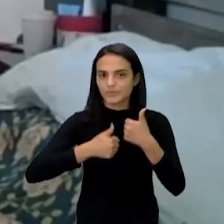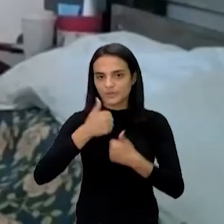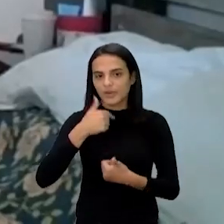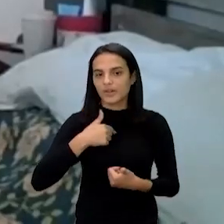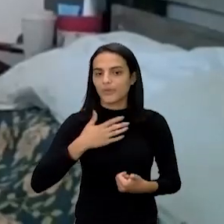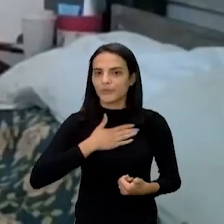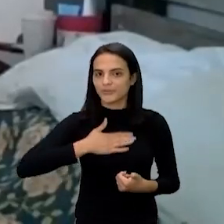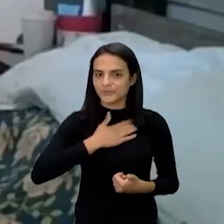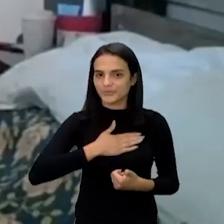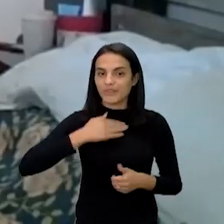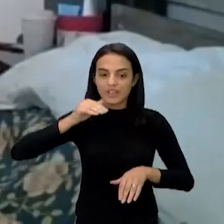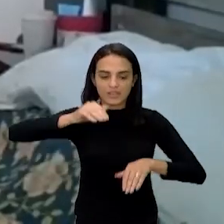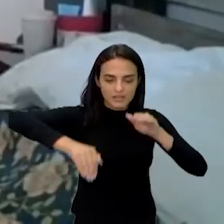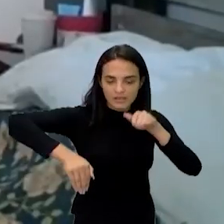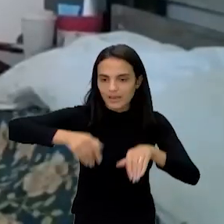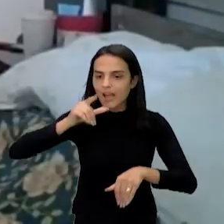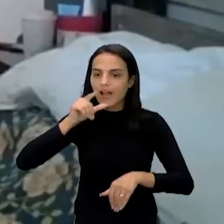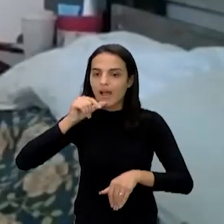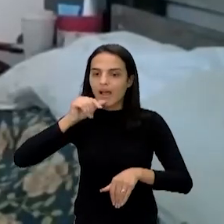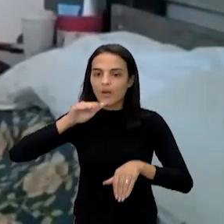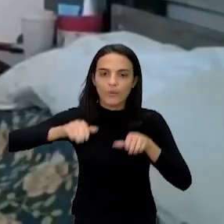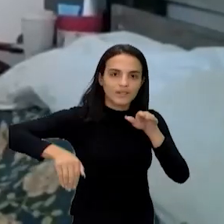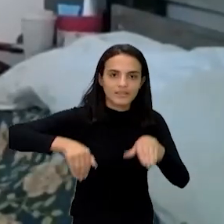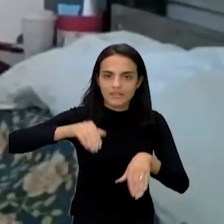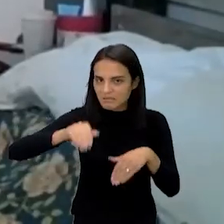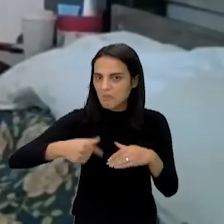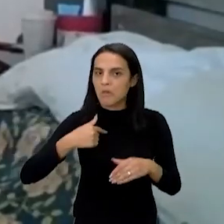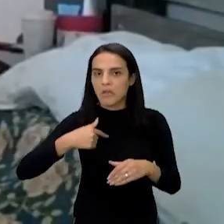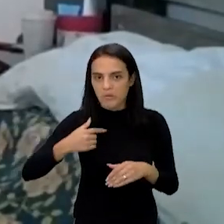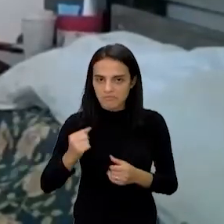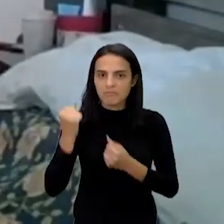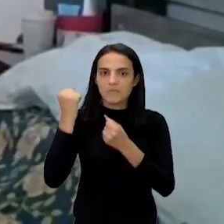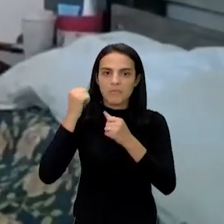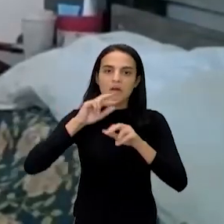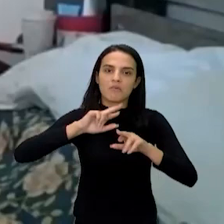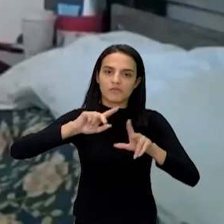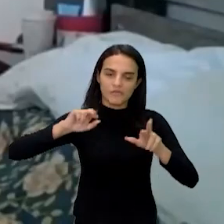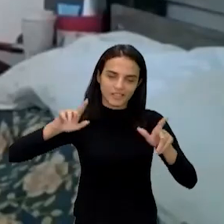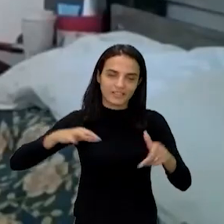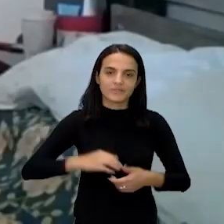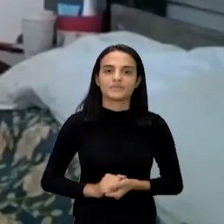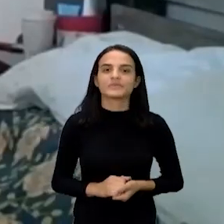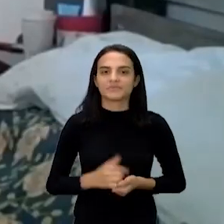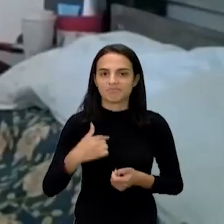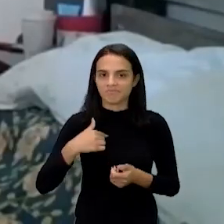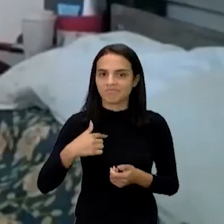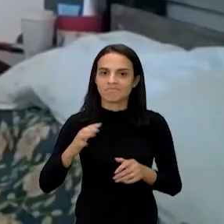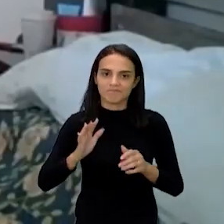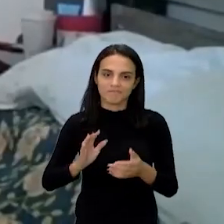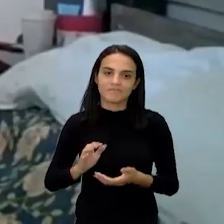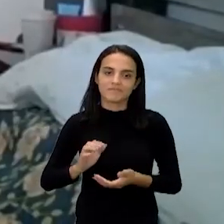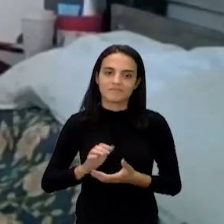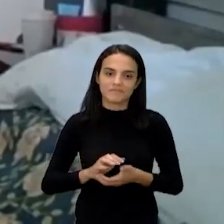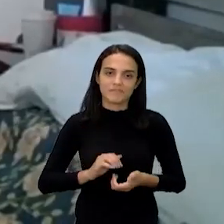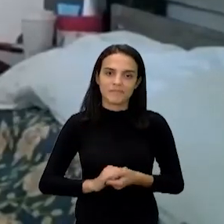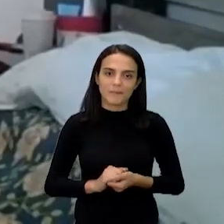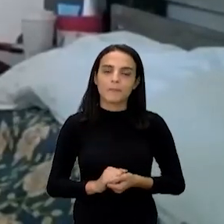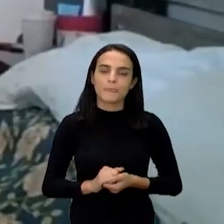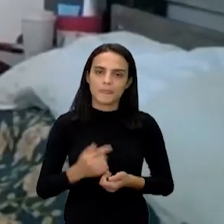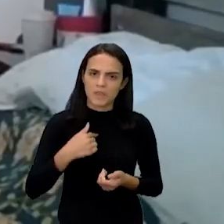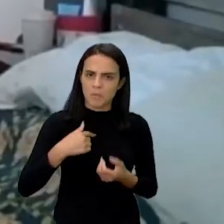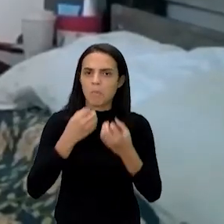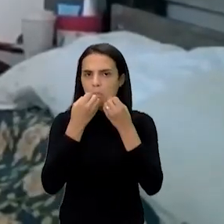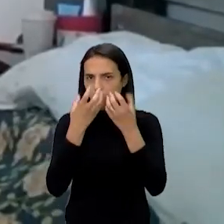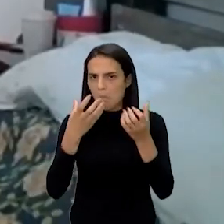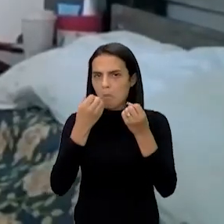de competições de natação, ganhei várias medalhas, enfim, tinha um talento muito bom para o atletismo,